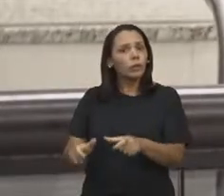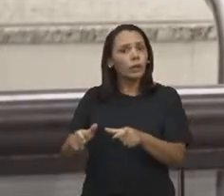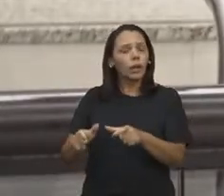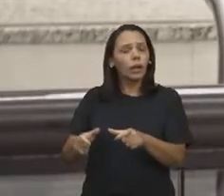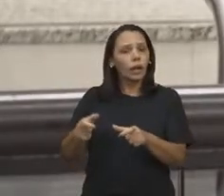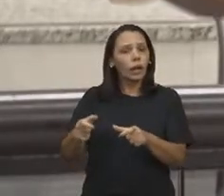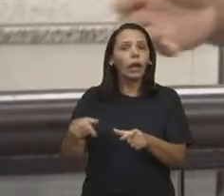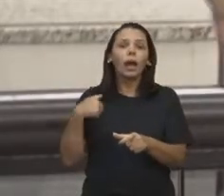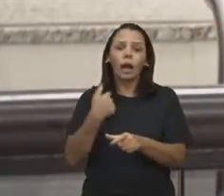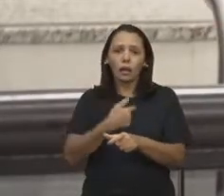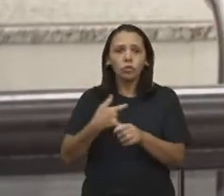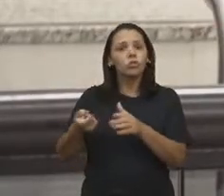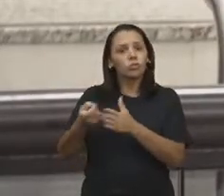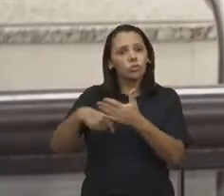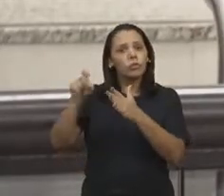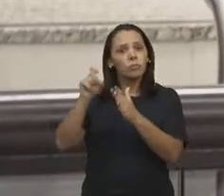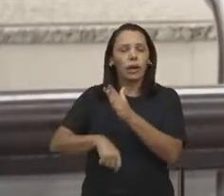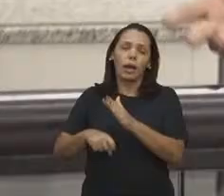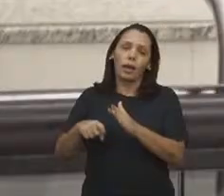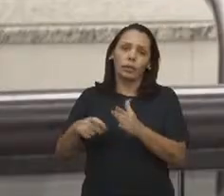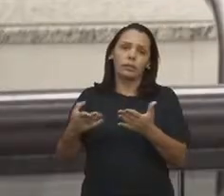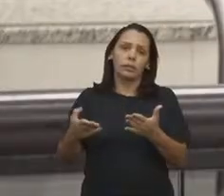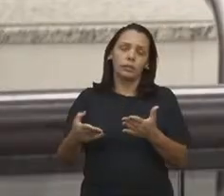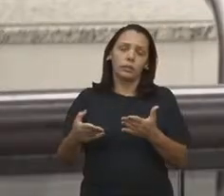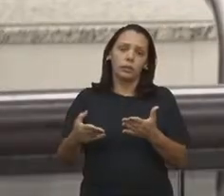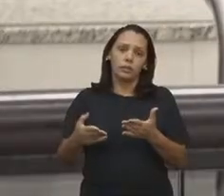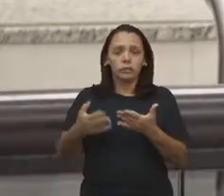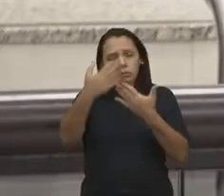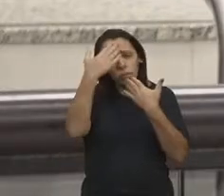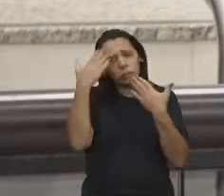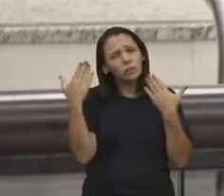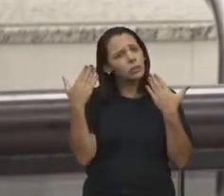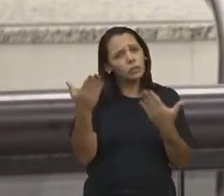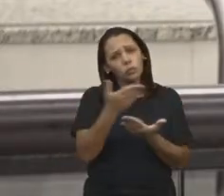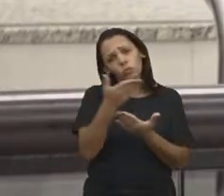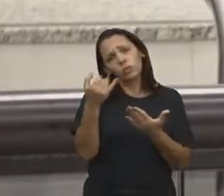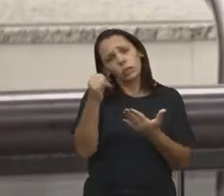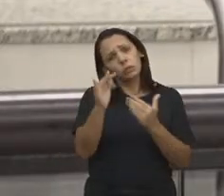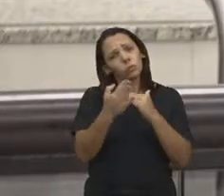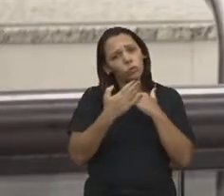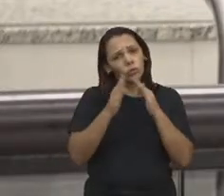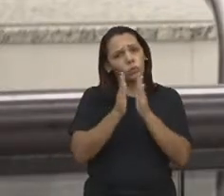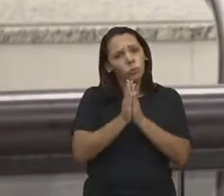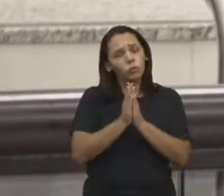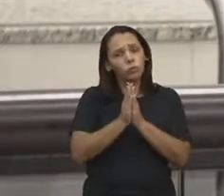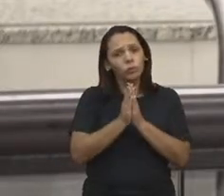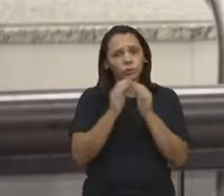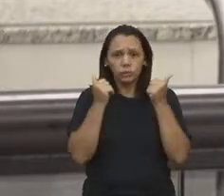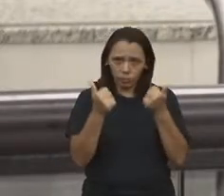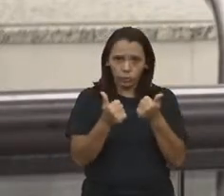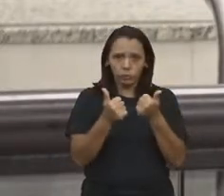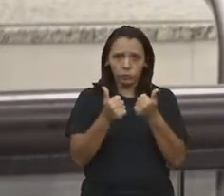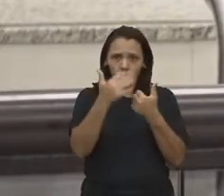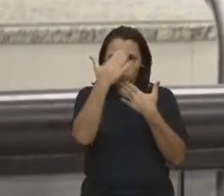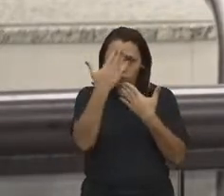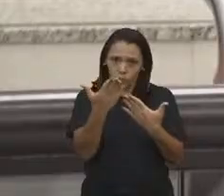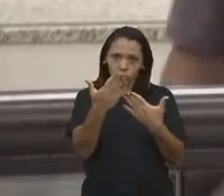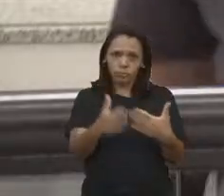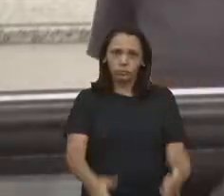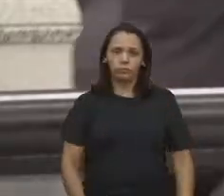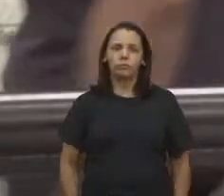simbólico, para que ajude também a prefeitura, né, a gente agradece a vocês a estar ajudando nós nessa parte aí. Tá bom? Obrigado.